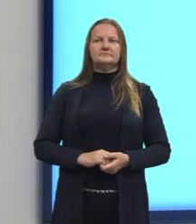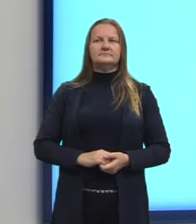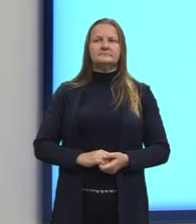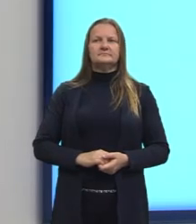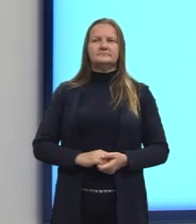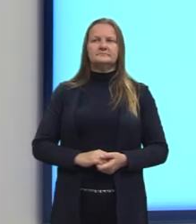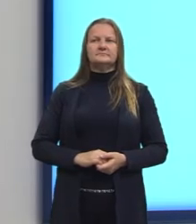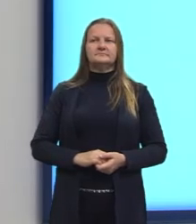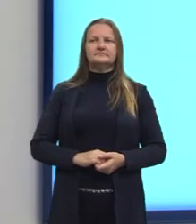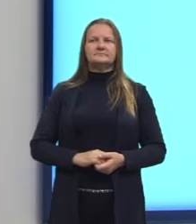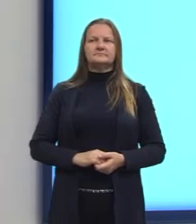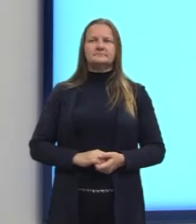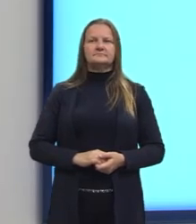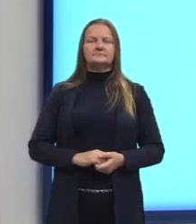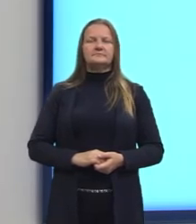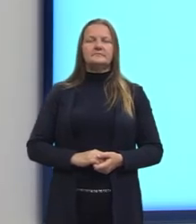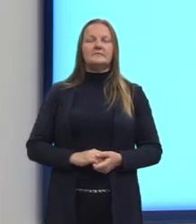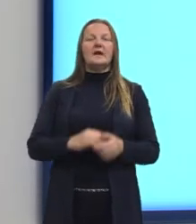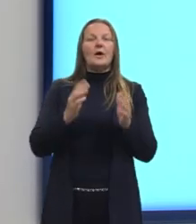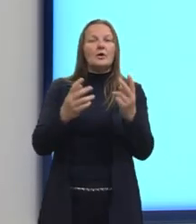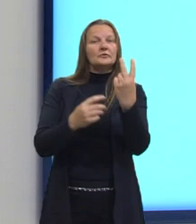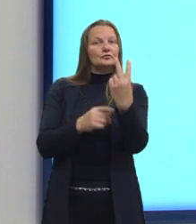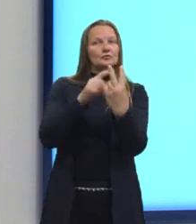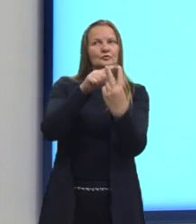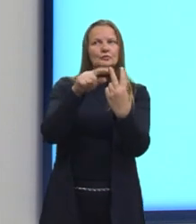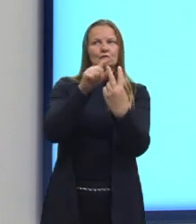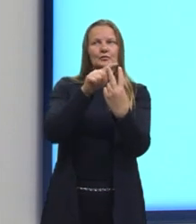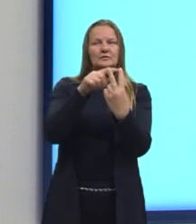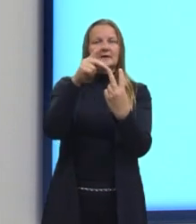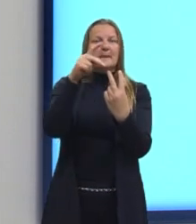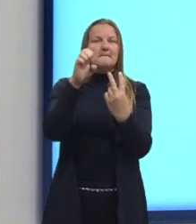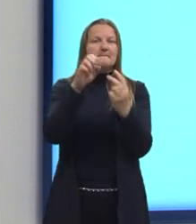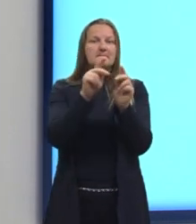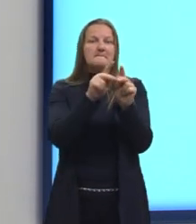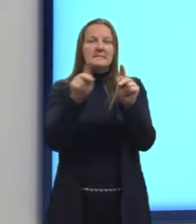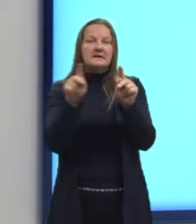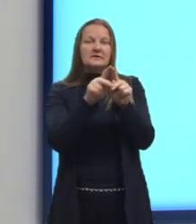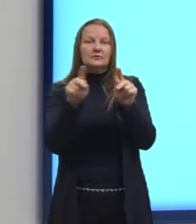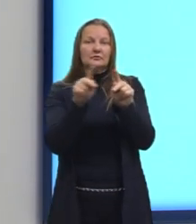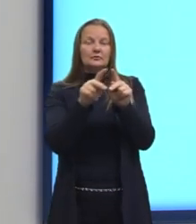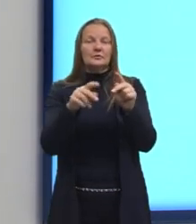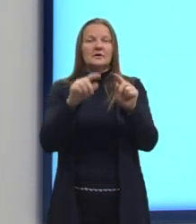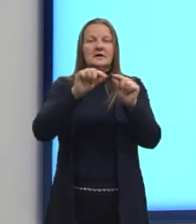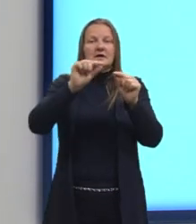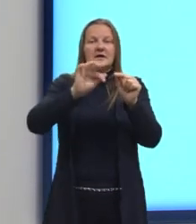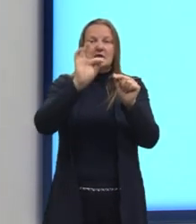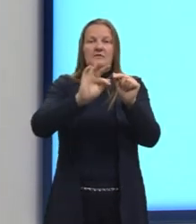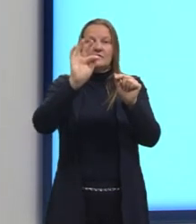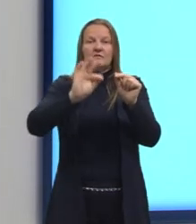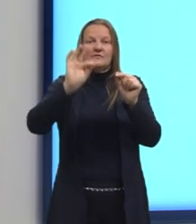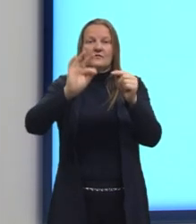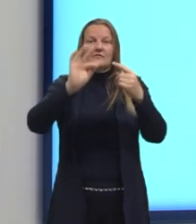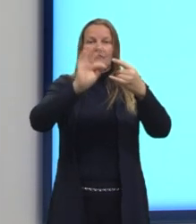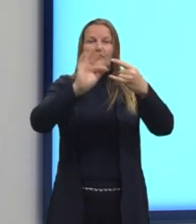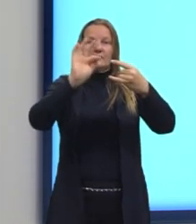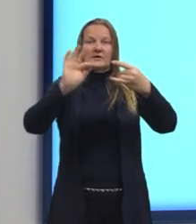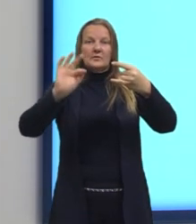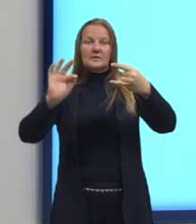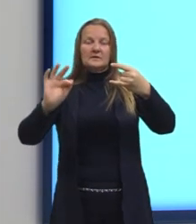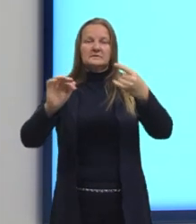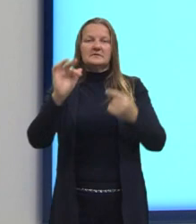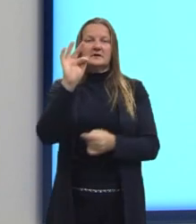bom então o período e a frequência que a gente já começou a falar na nossa última aula um período então ele vai